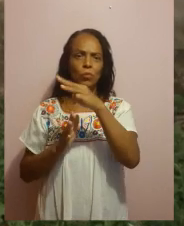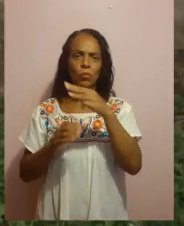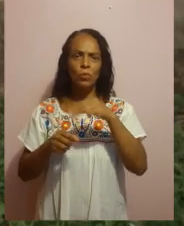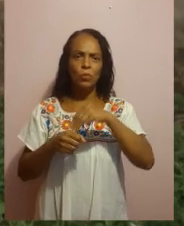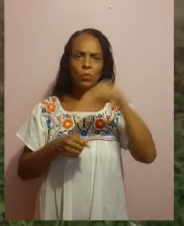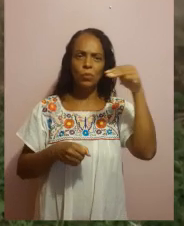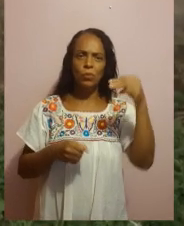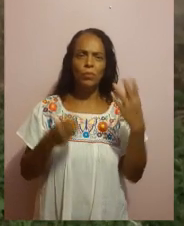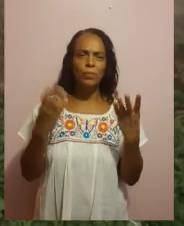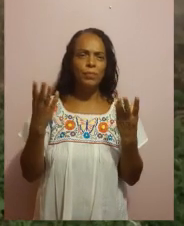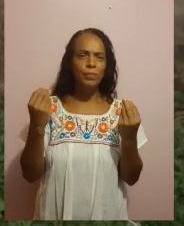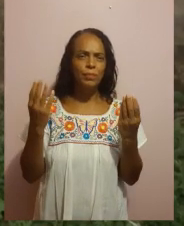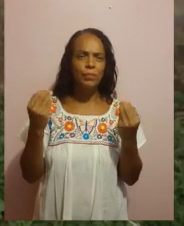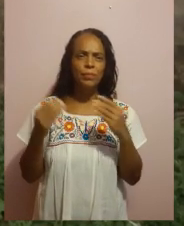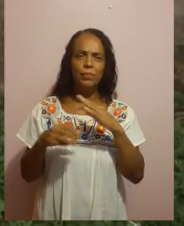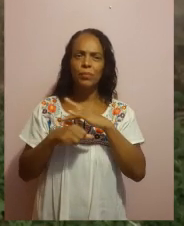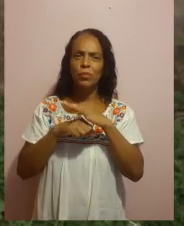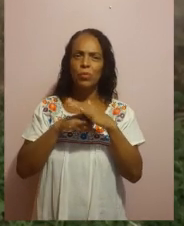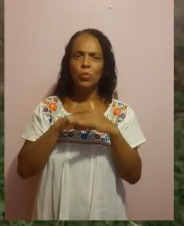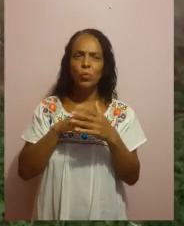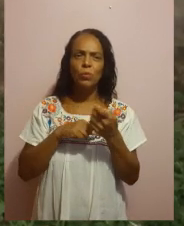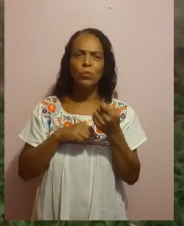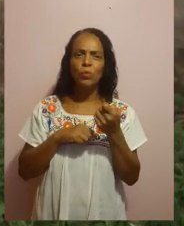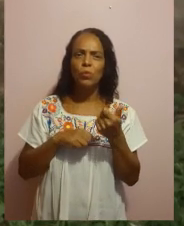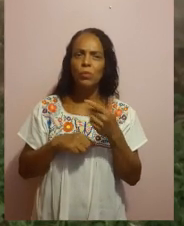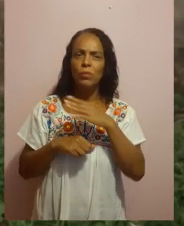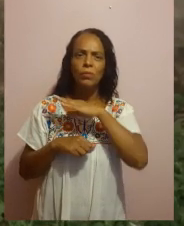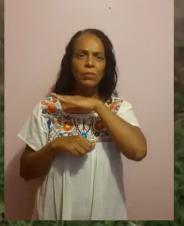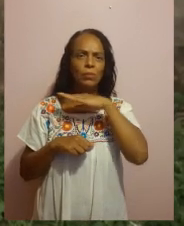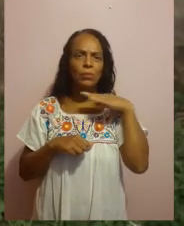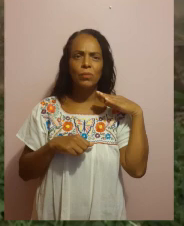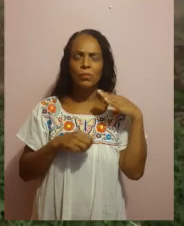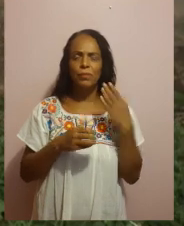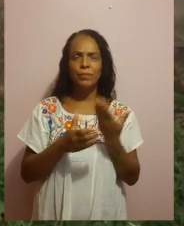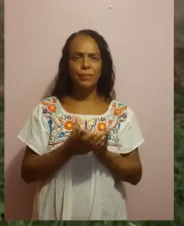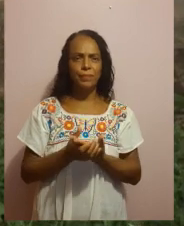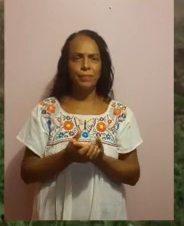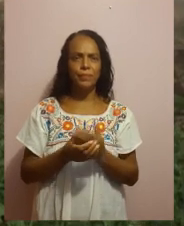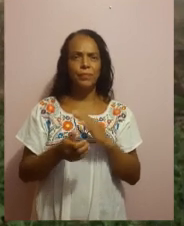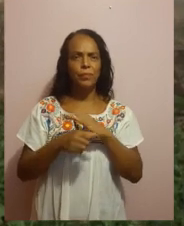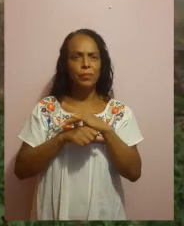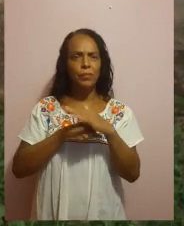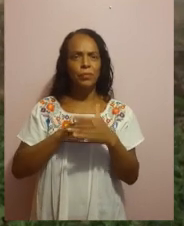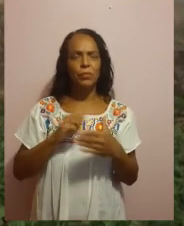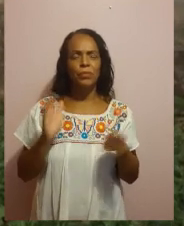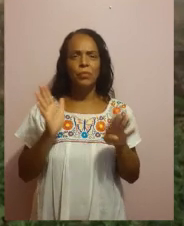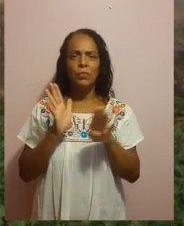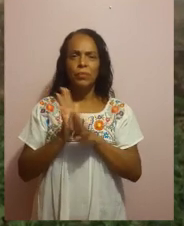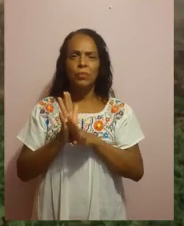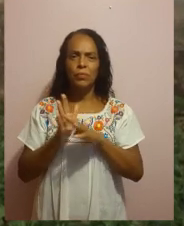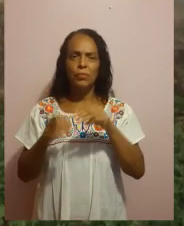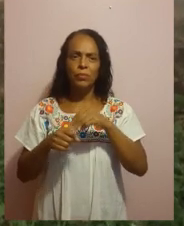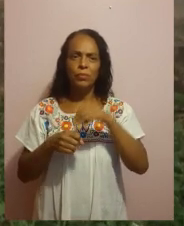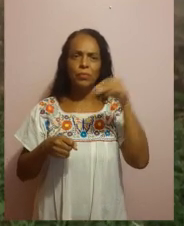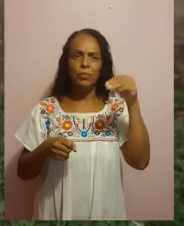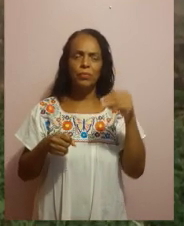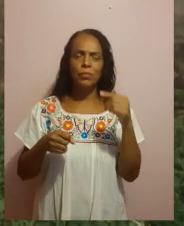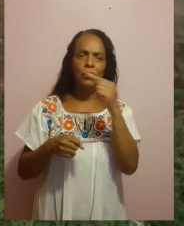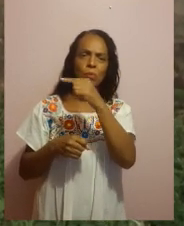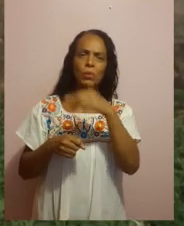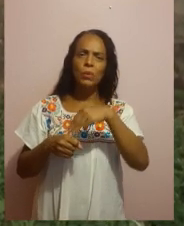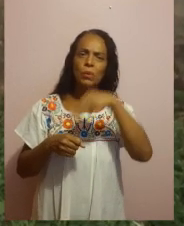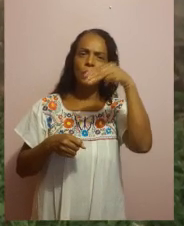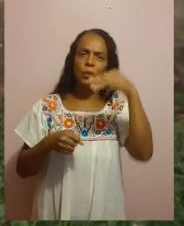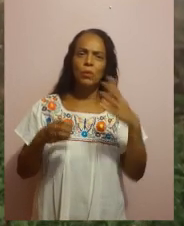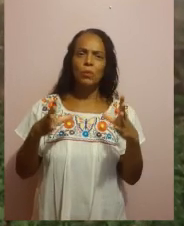já quase morto, chegou muito doente. Daí foi então curado